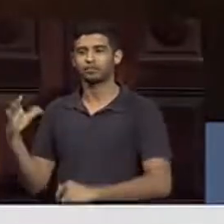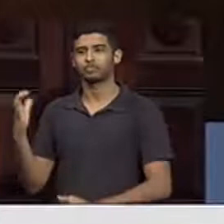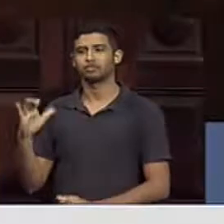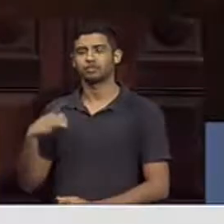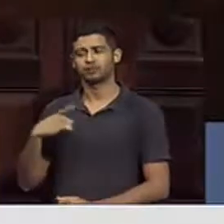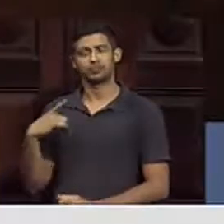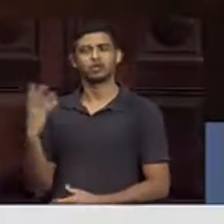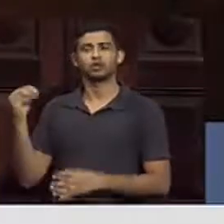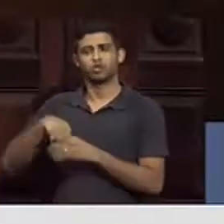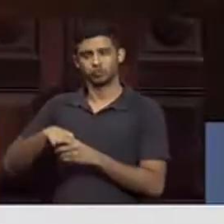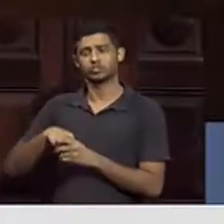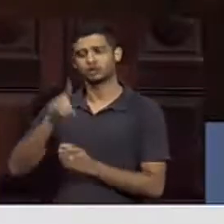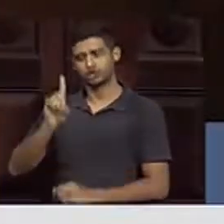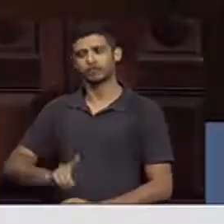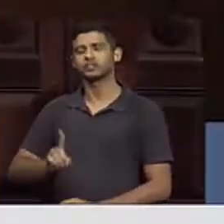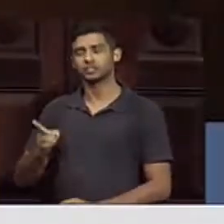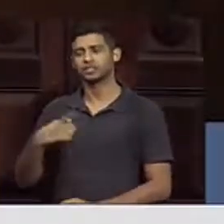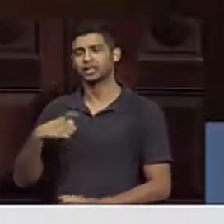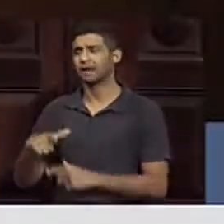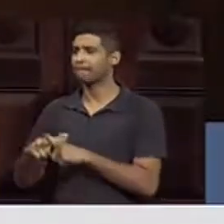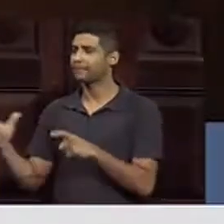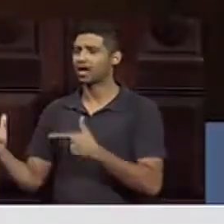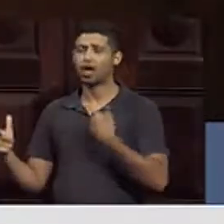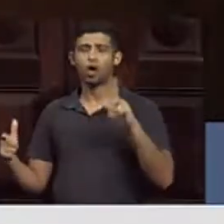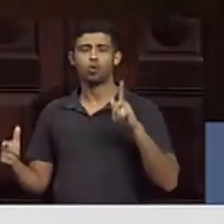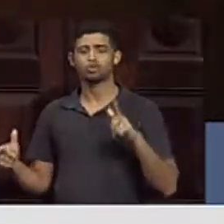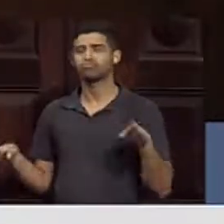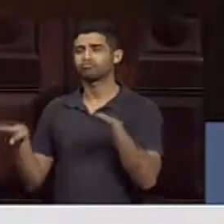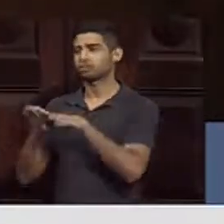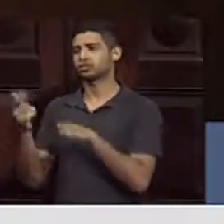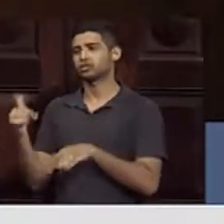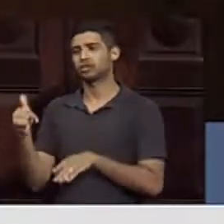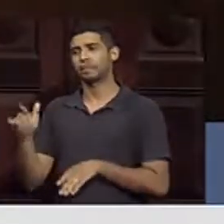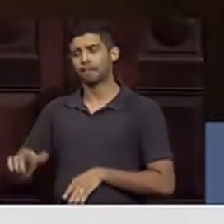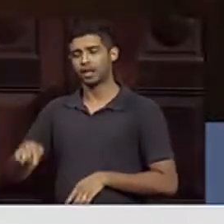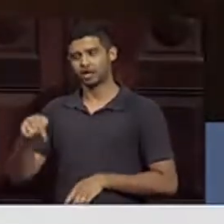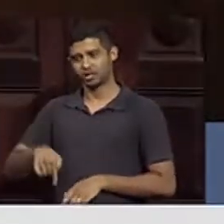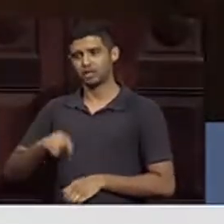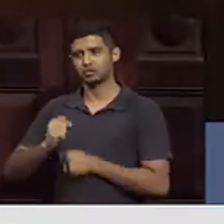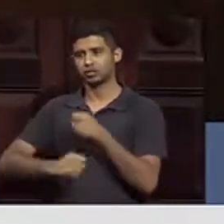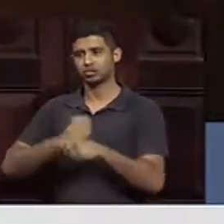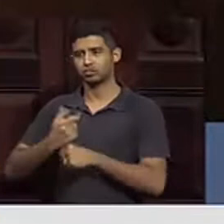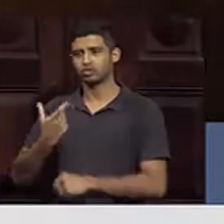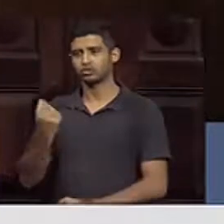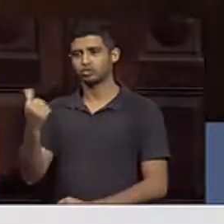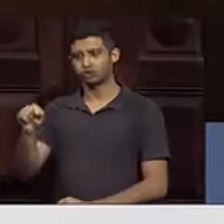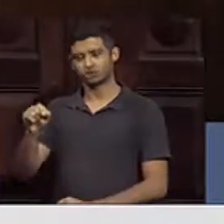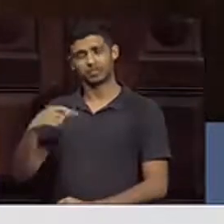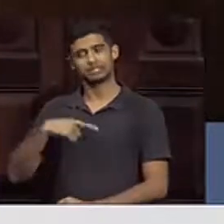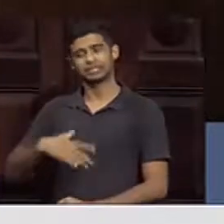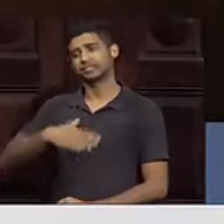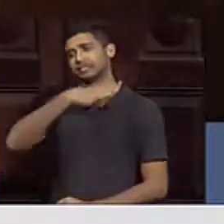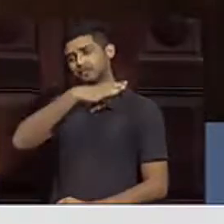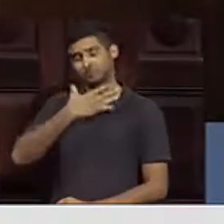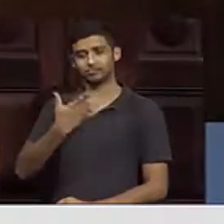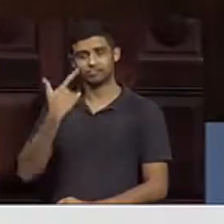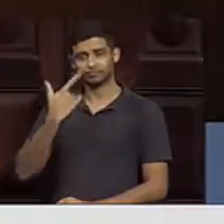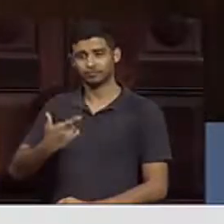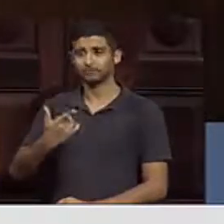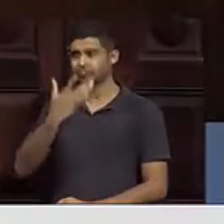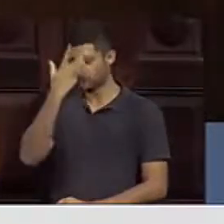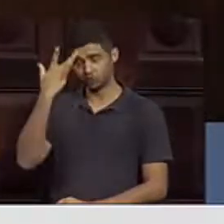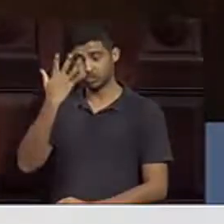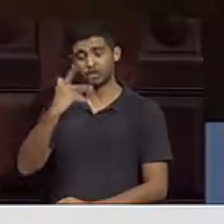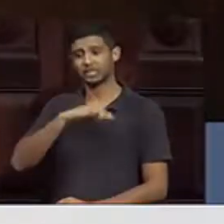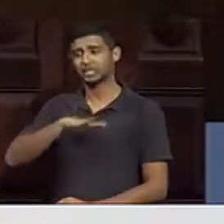mais consolidada que outros municípios, mas nesse ano vive uma crise que tem feito com que famílias deixem de levar suas crianças